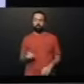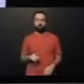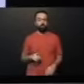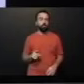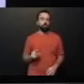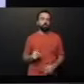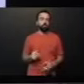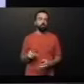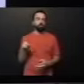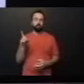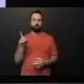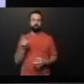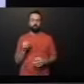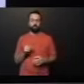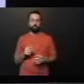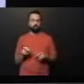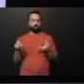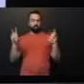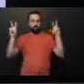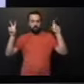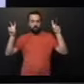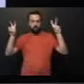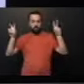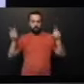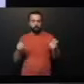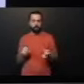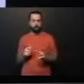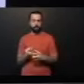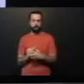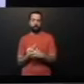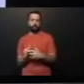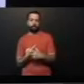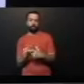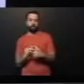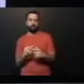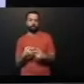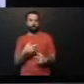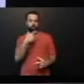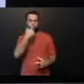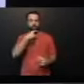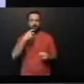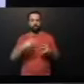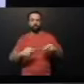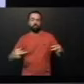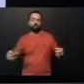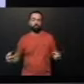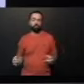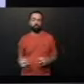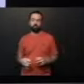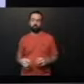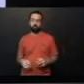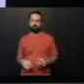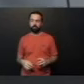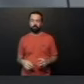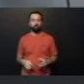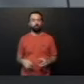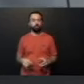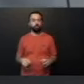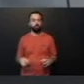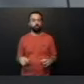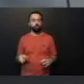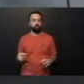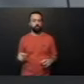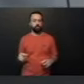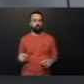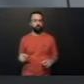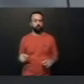uma vitamina? A vitamina é um gênero textual, né? Nós já trabalhamos com músicas, a